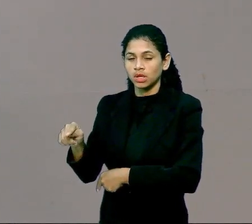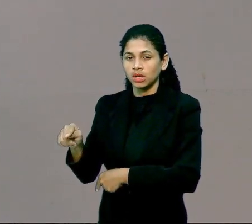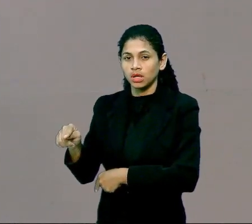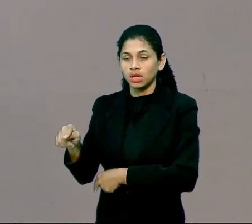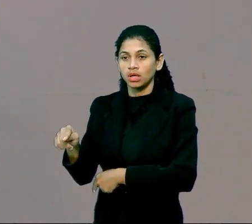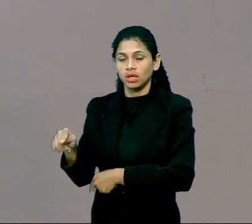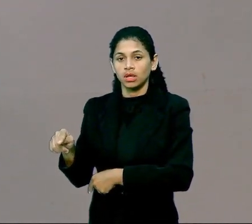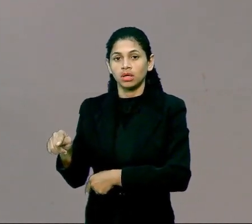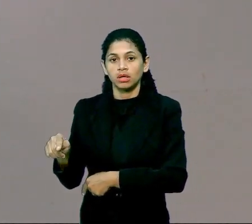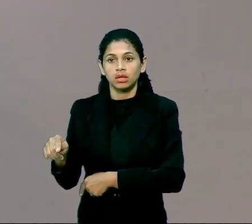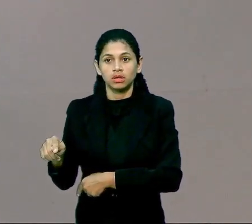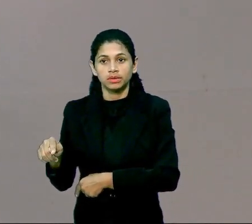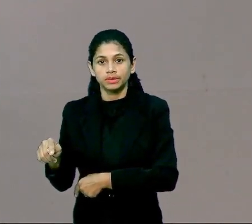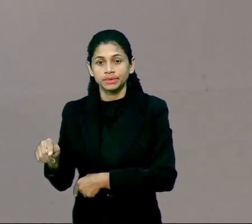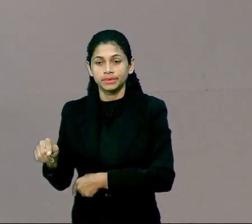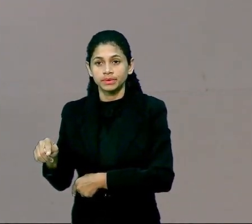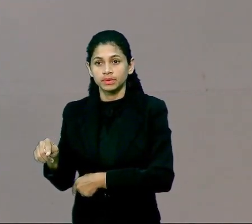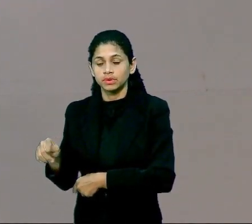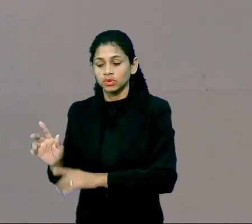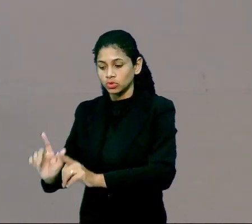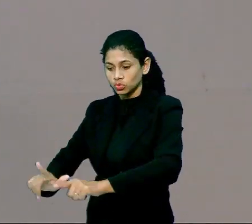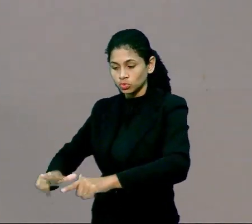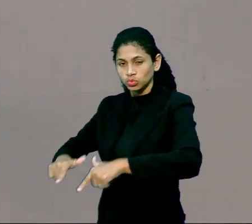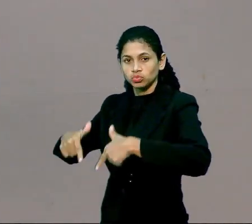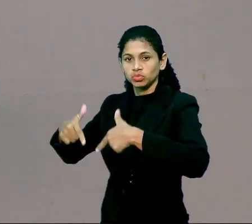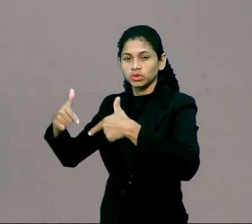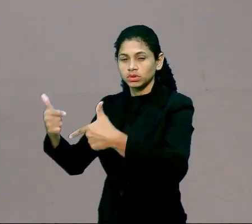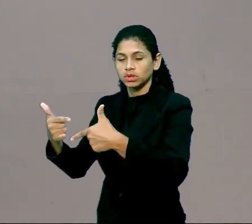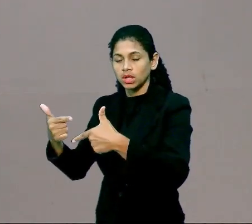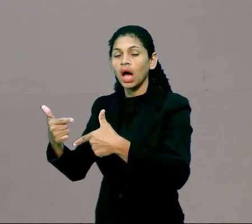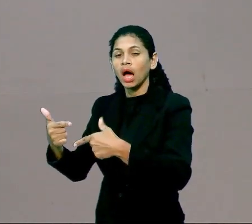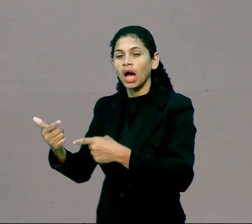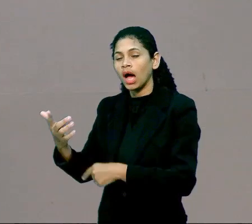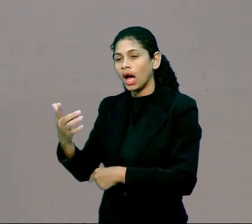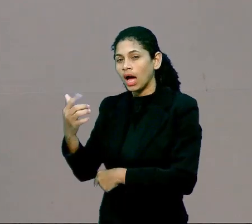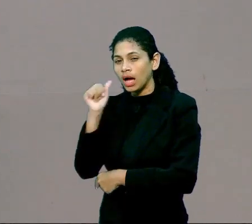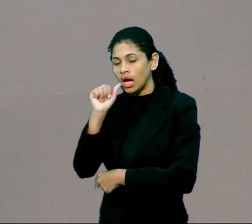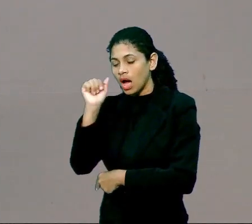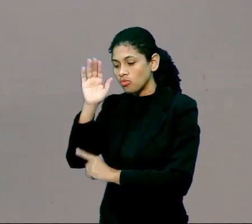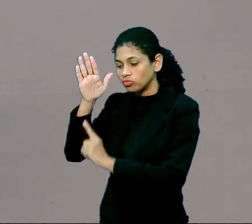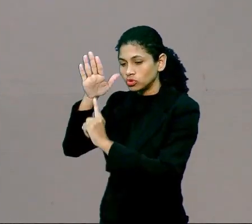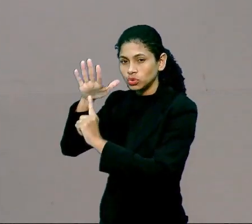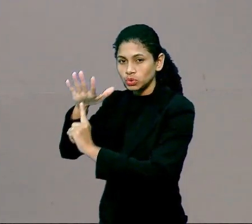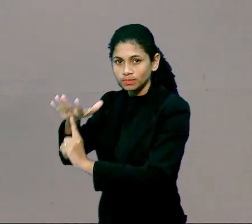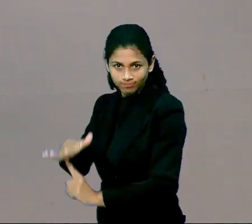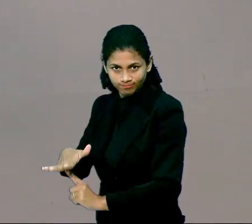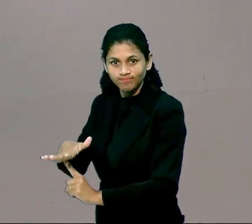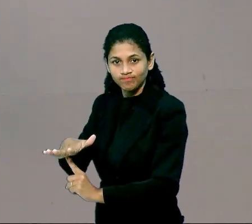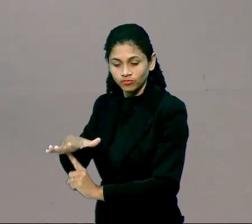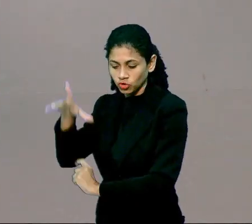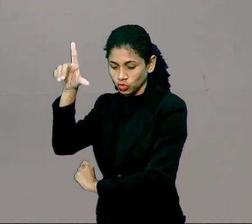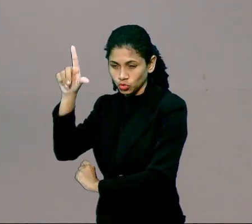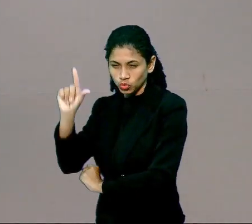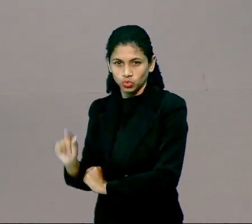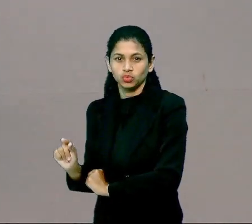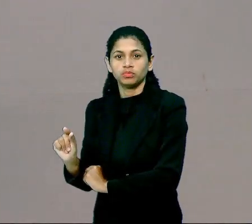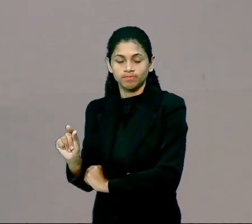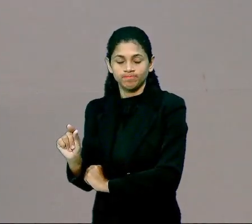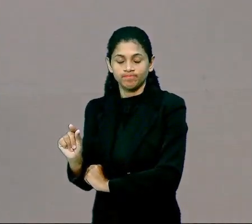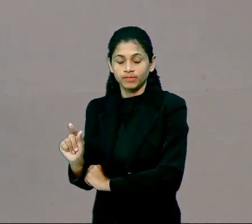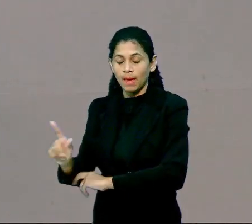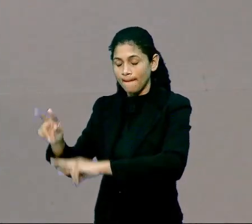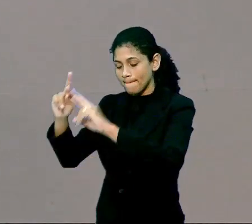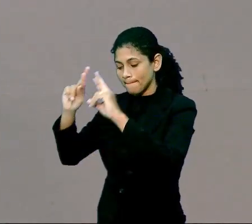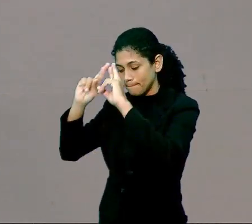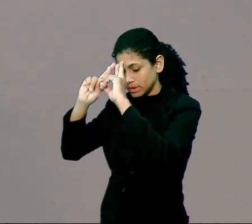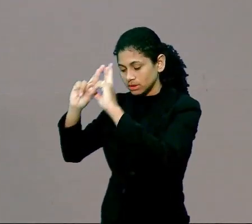as mulheres são inferiorizadas, diminuídas, e aí a gente tem que fazer essa reflexão para entender e incluir e